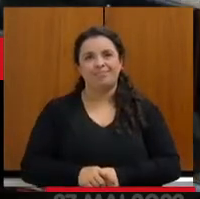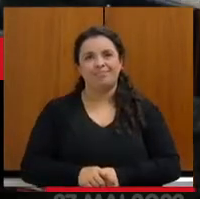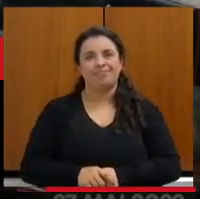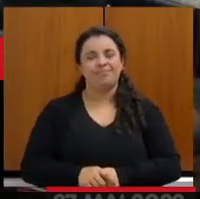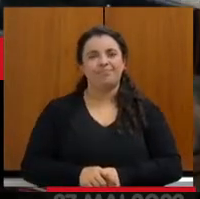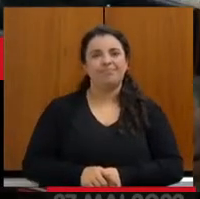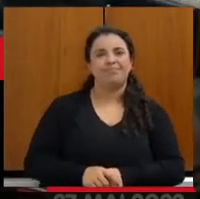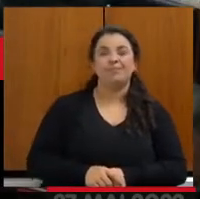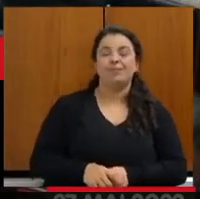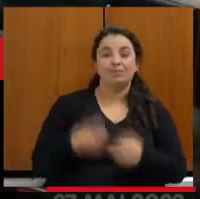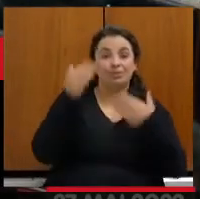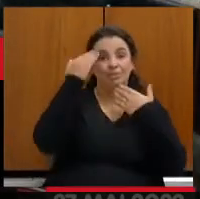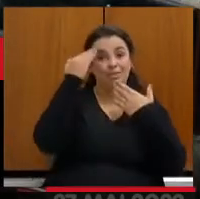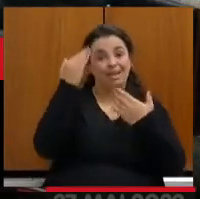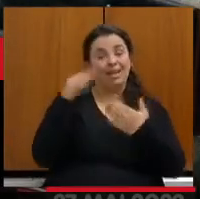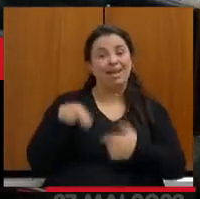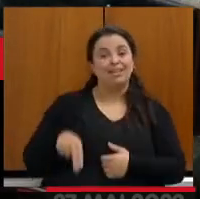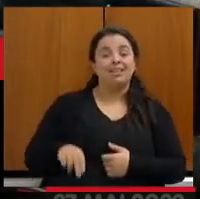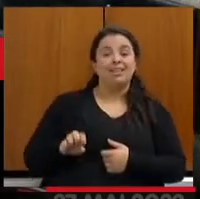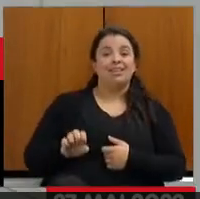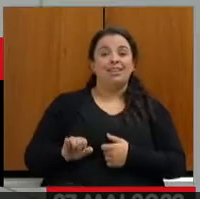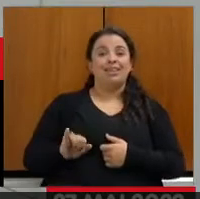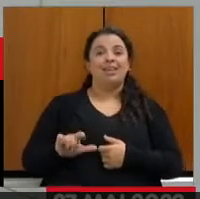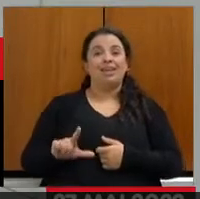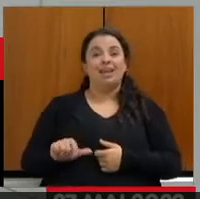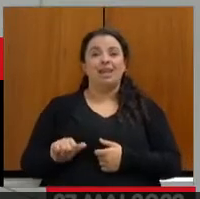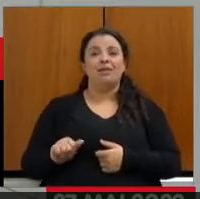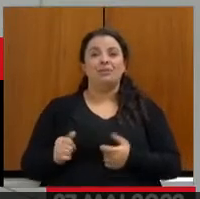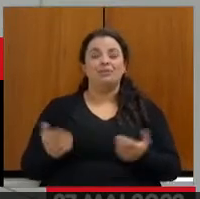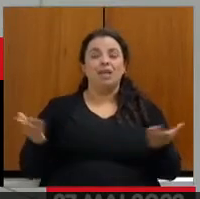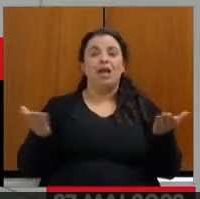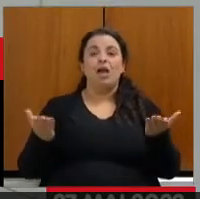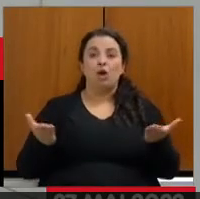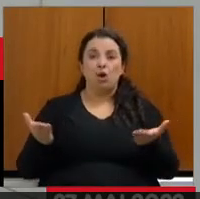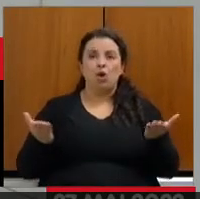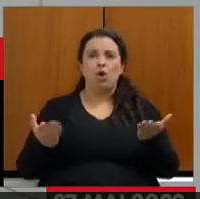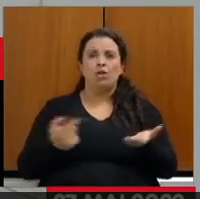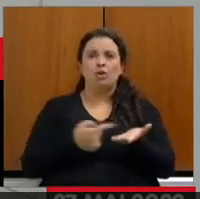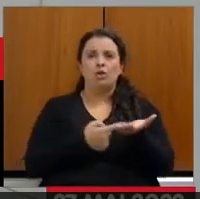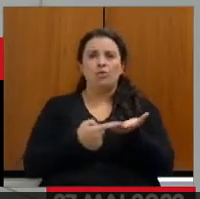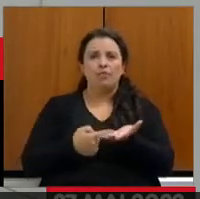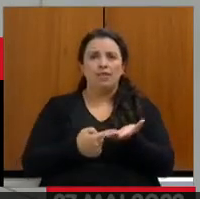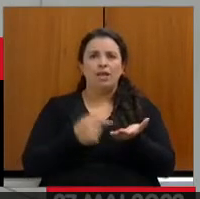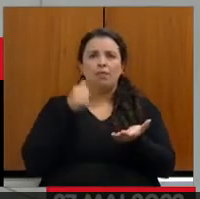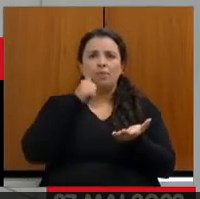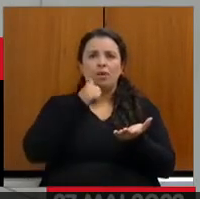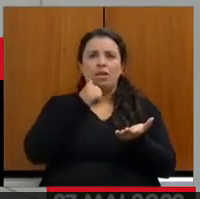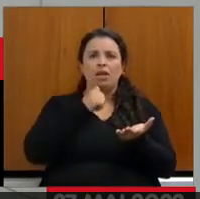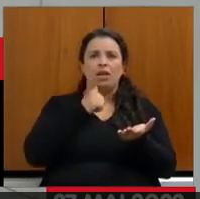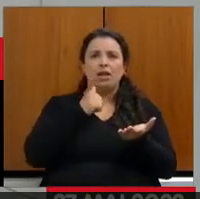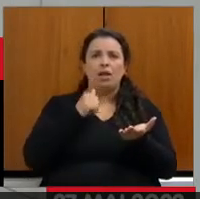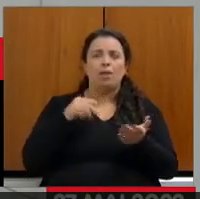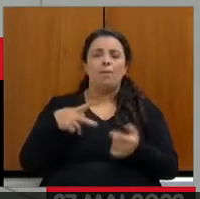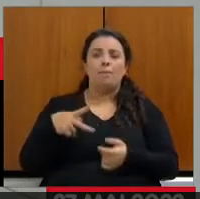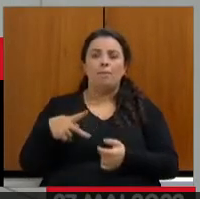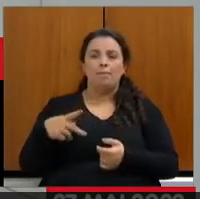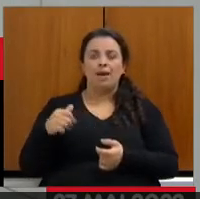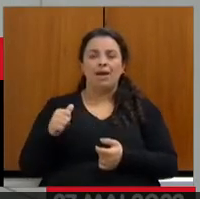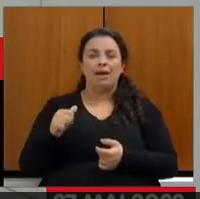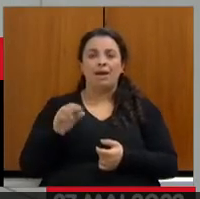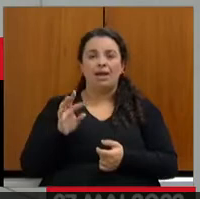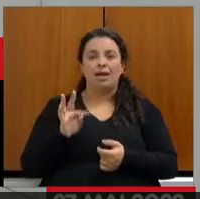muito obrigada a Neila vamos convidar agora a Patrícia Queiroz ela que é mulher